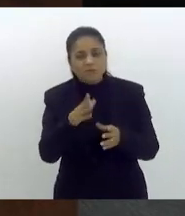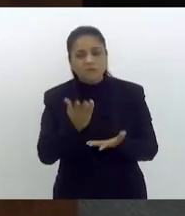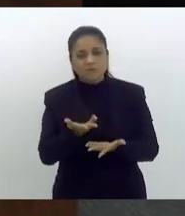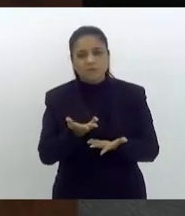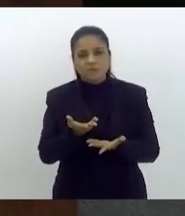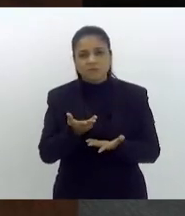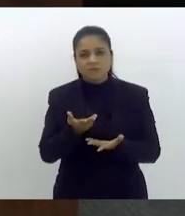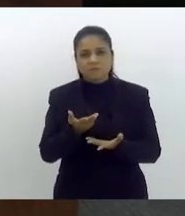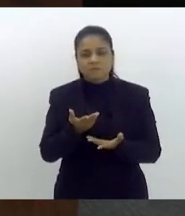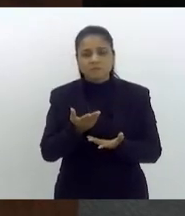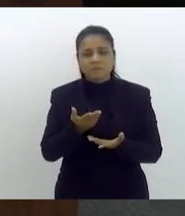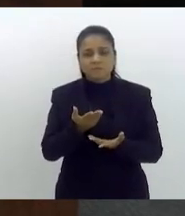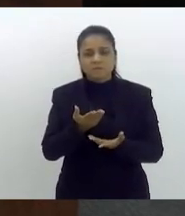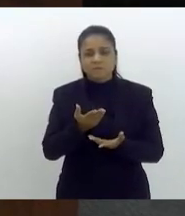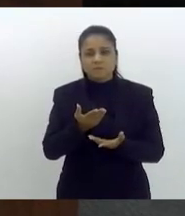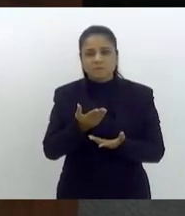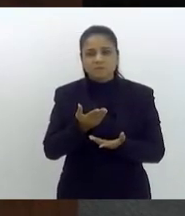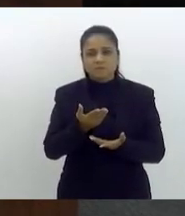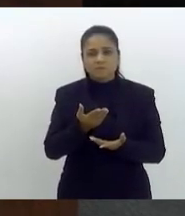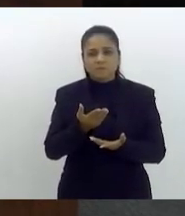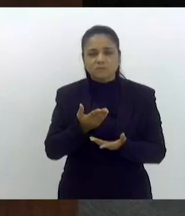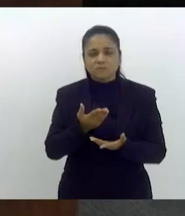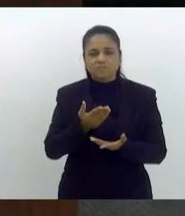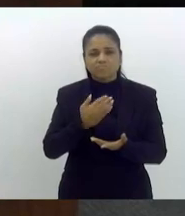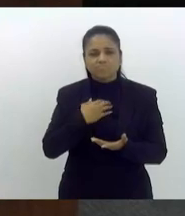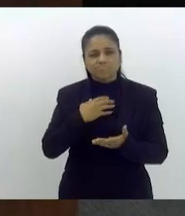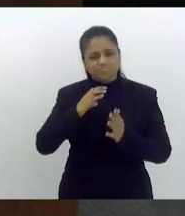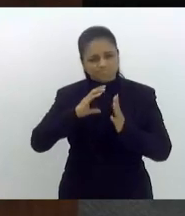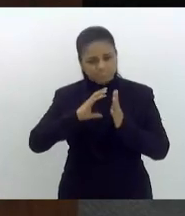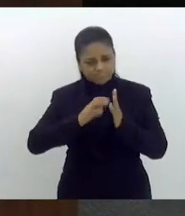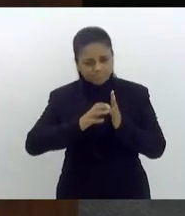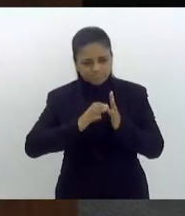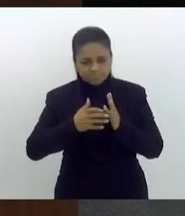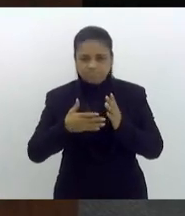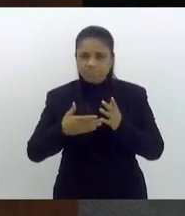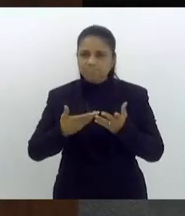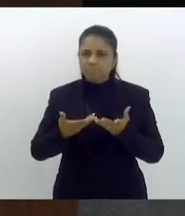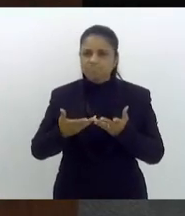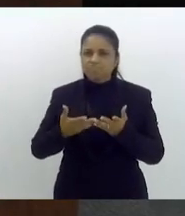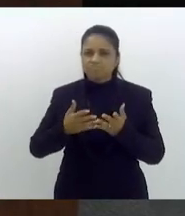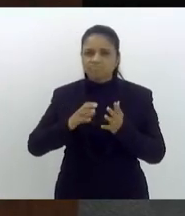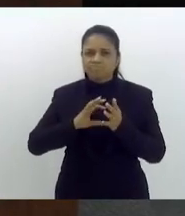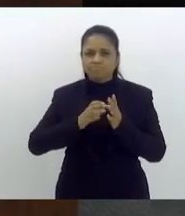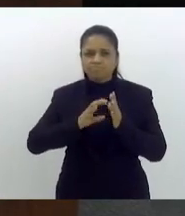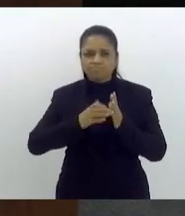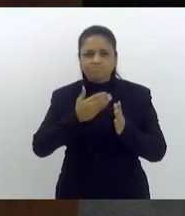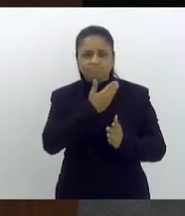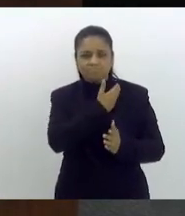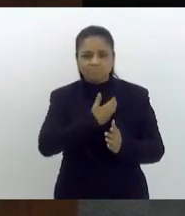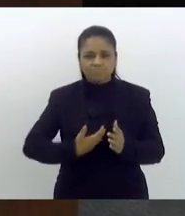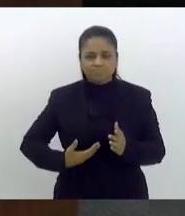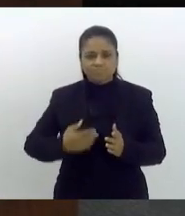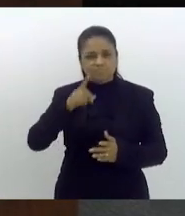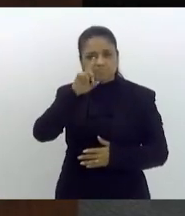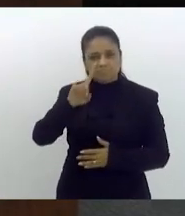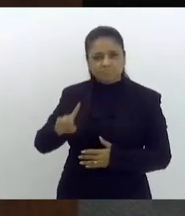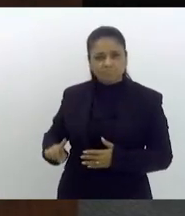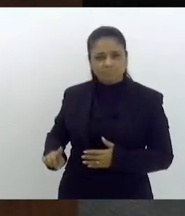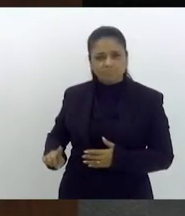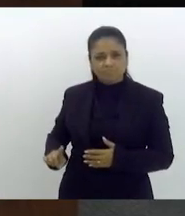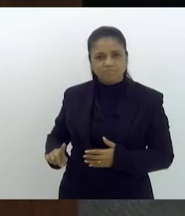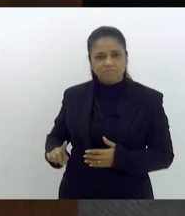e muitas vezes eu vejo a bancada governista a bancada de direita